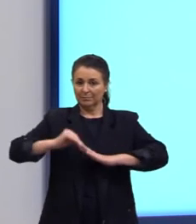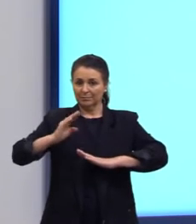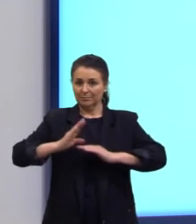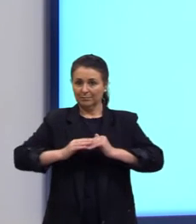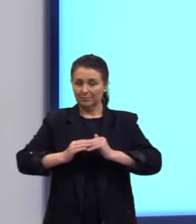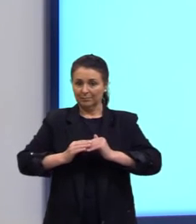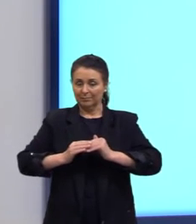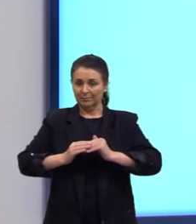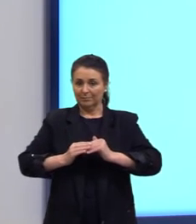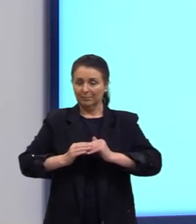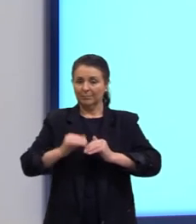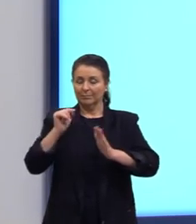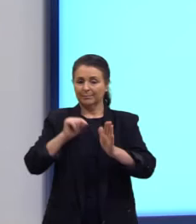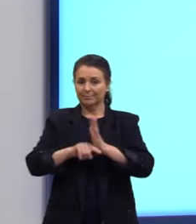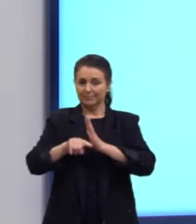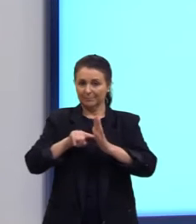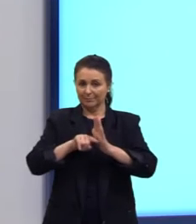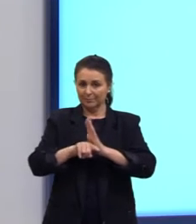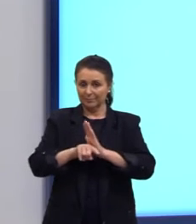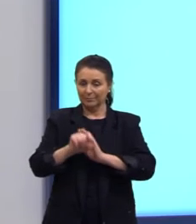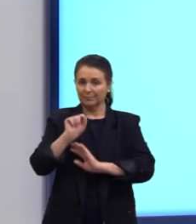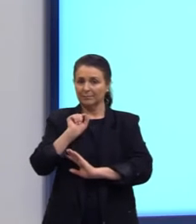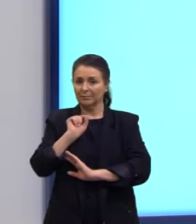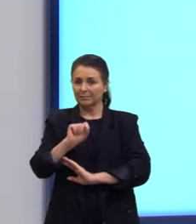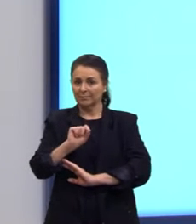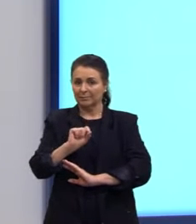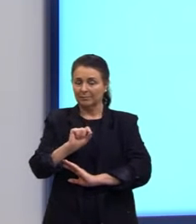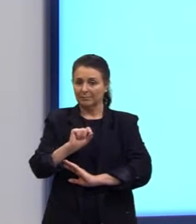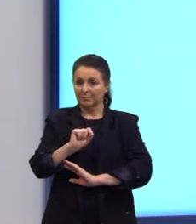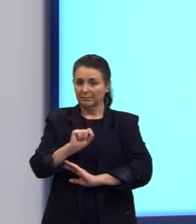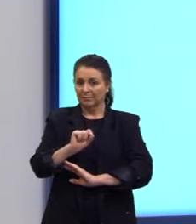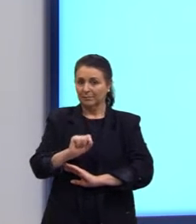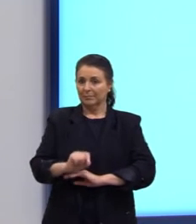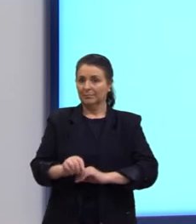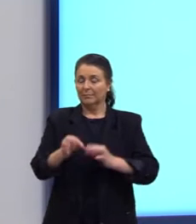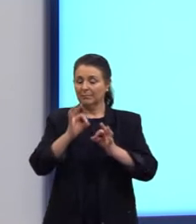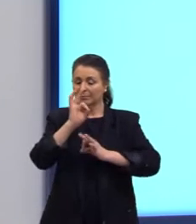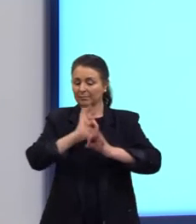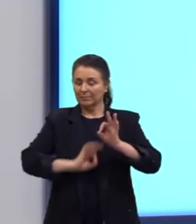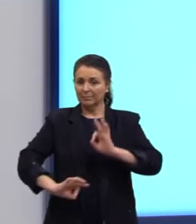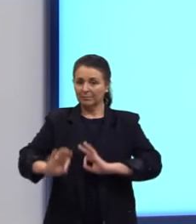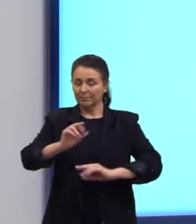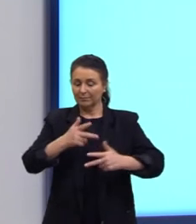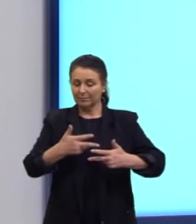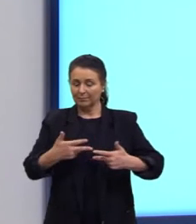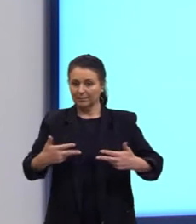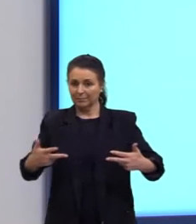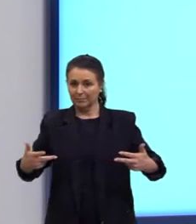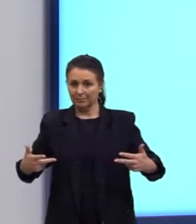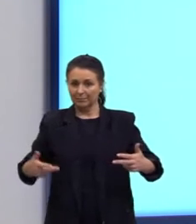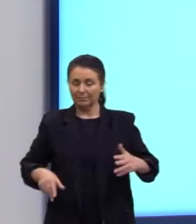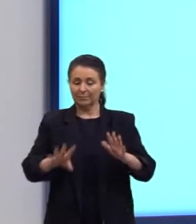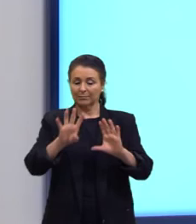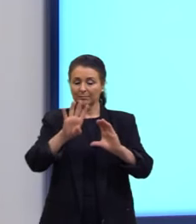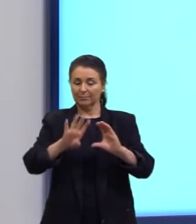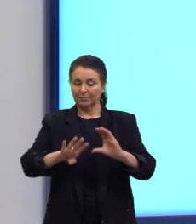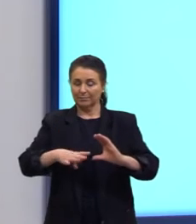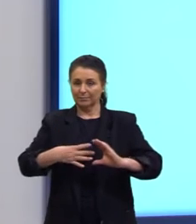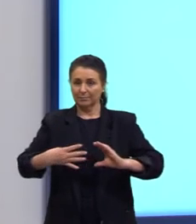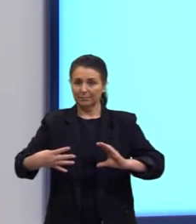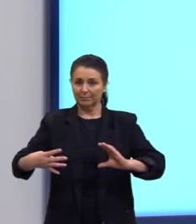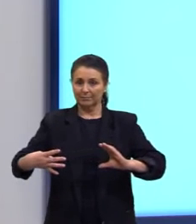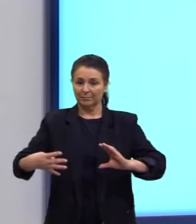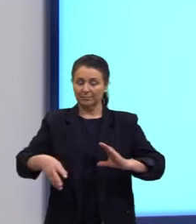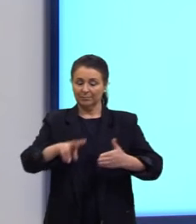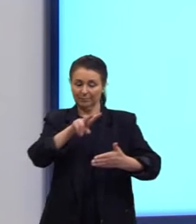essa questão ela trabalha justamente com essa disposição né de elementos em uma matriz Então vamos